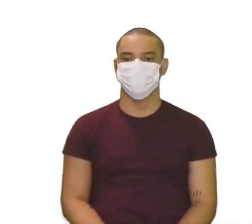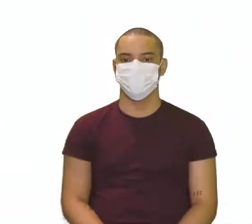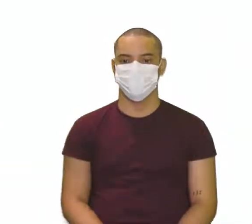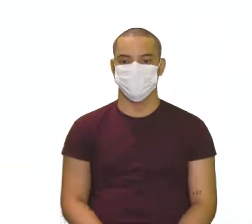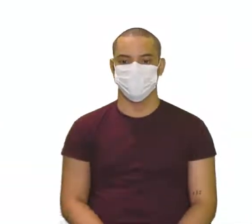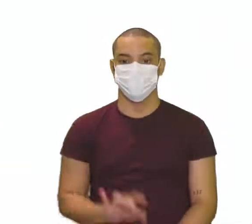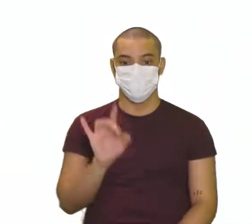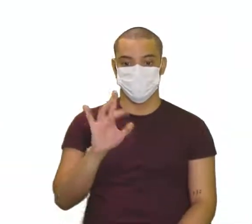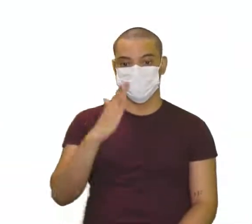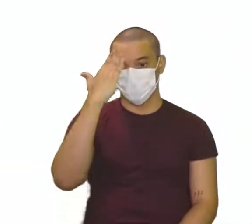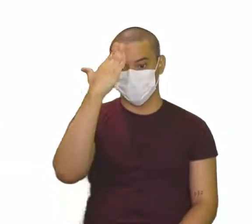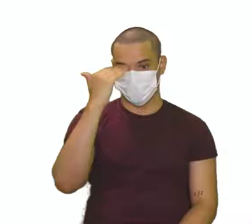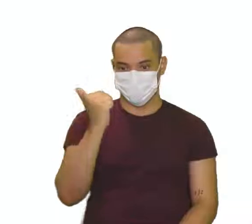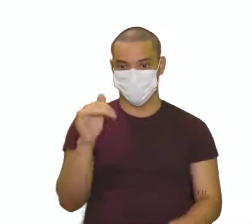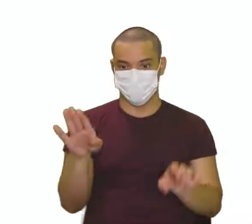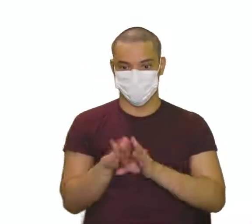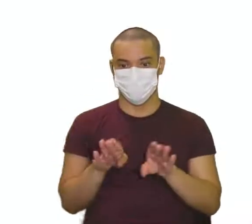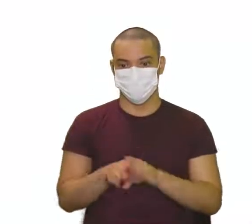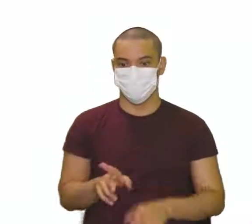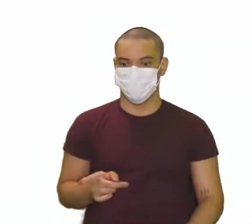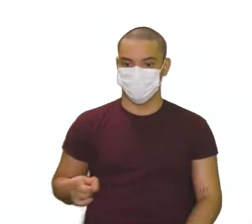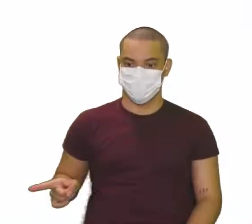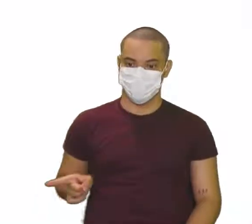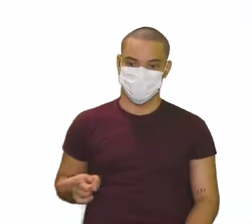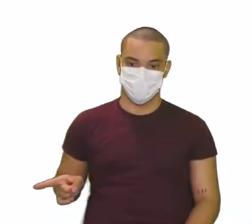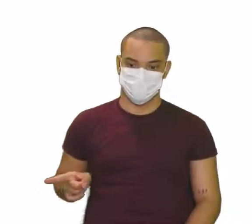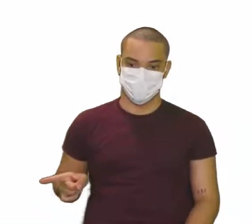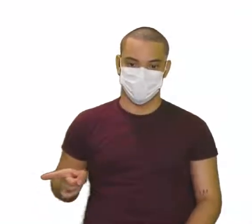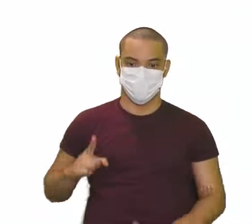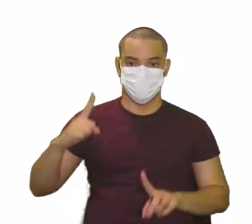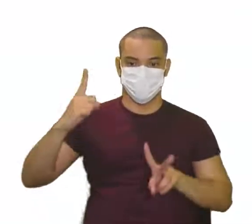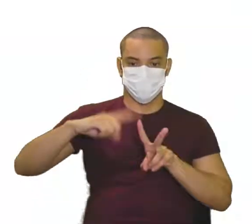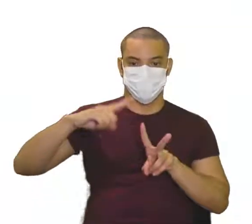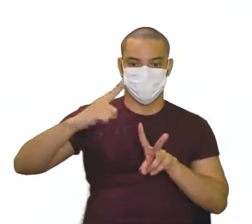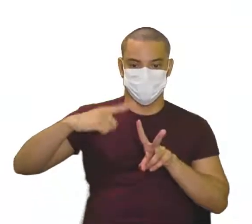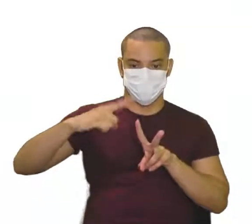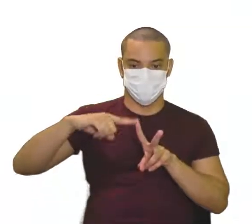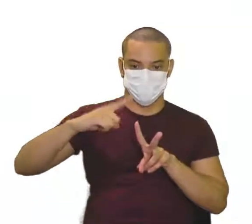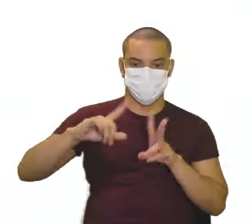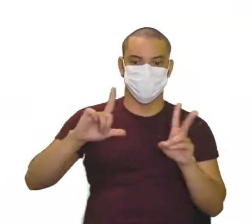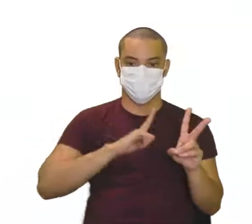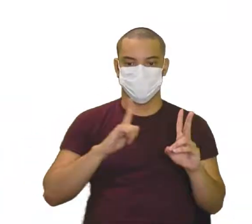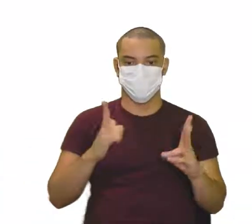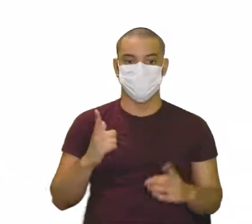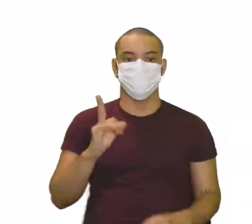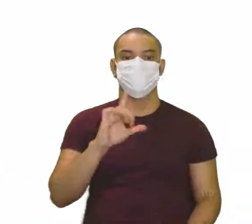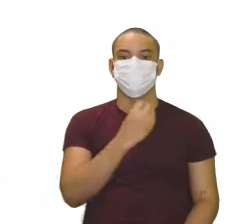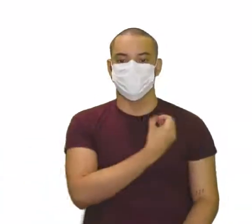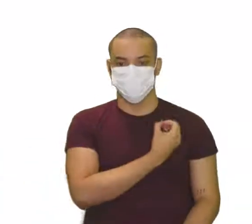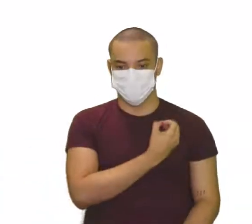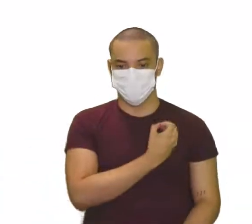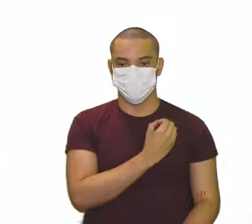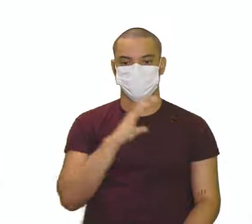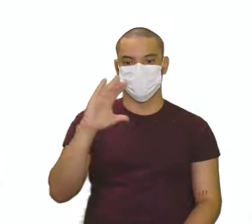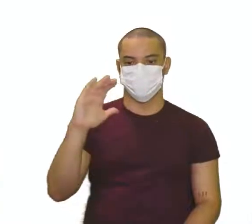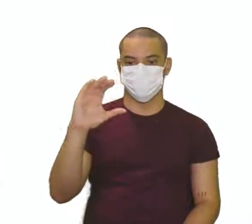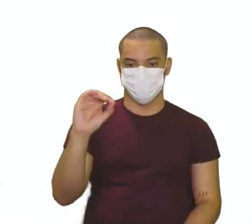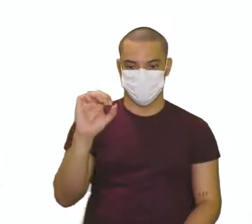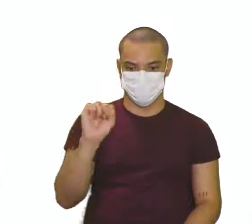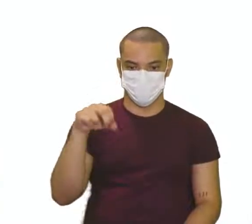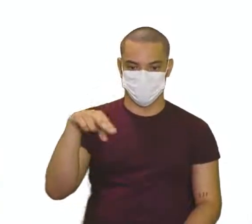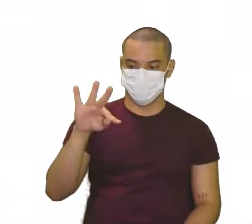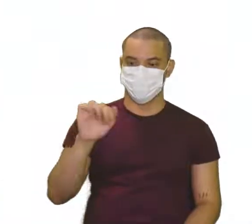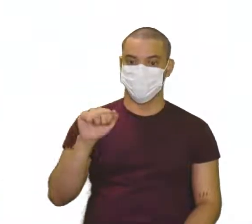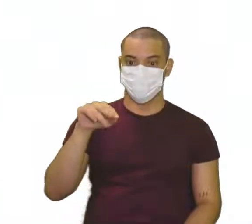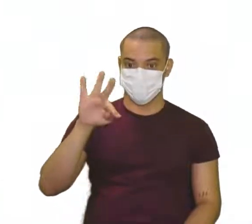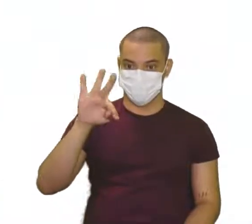a orientação, olha só. Nesse caso aqui, o vetor indução magnética, ele tem um valor constante.